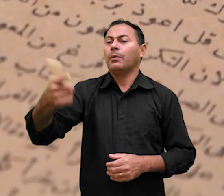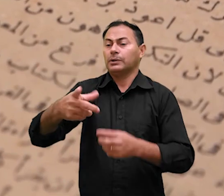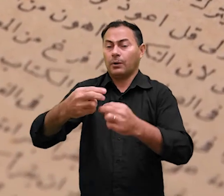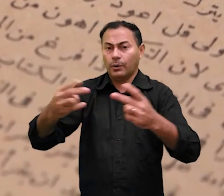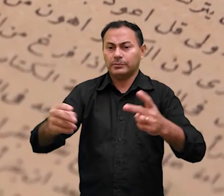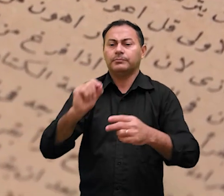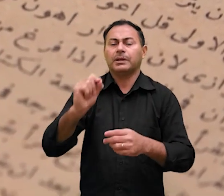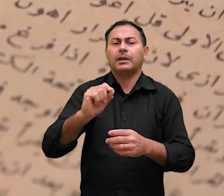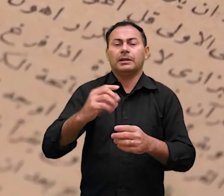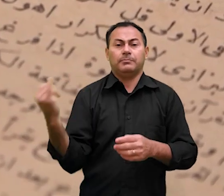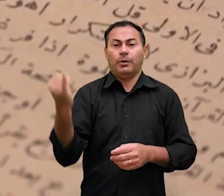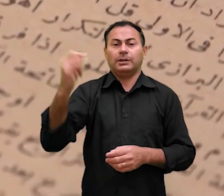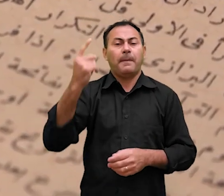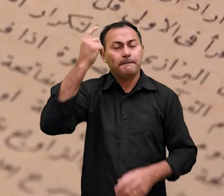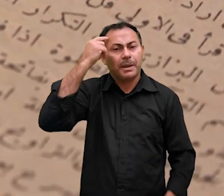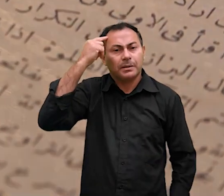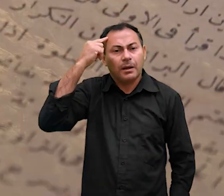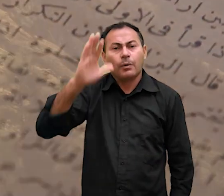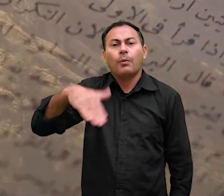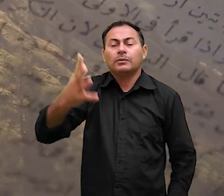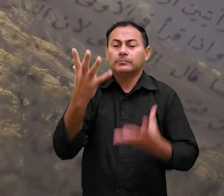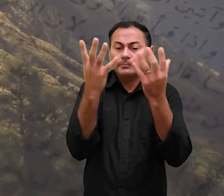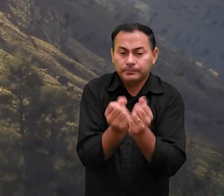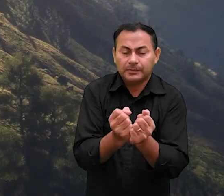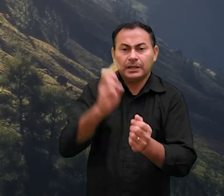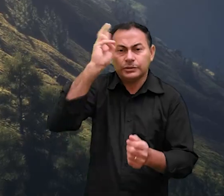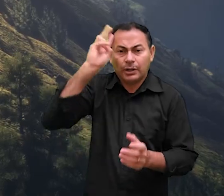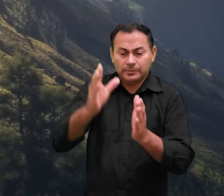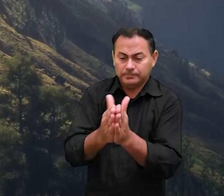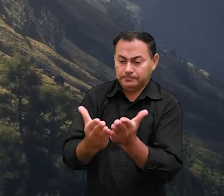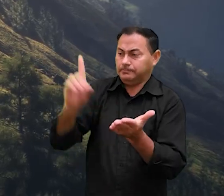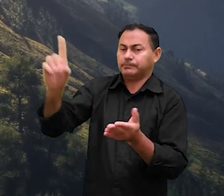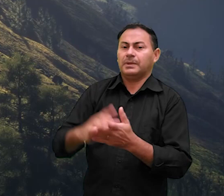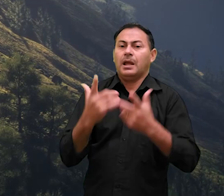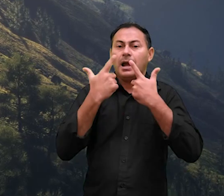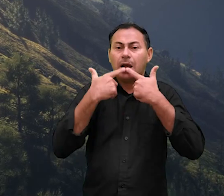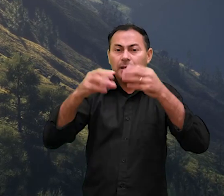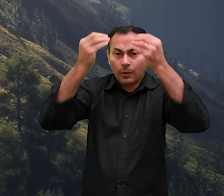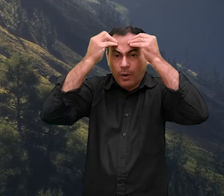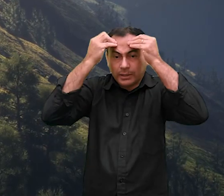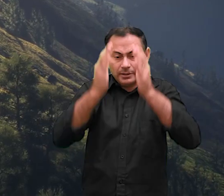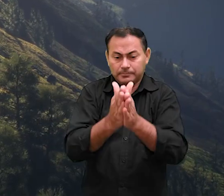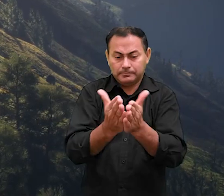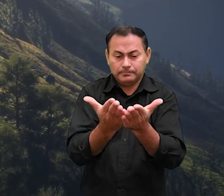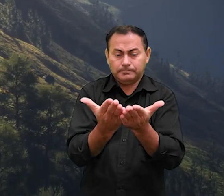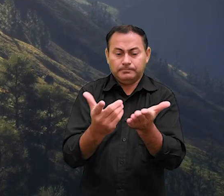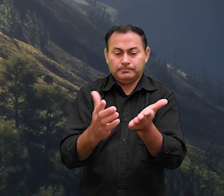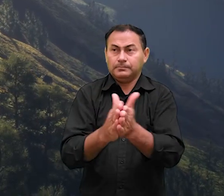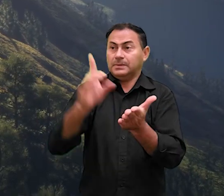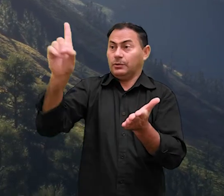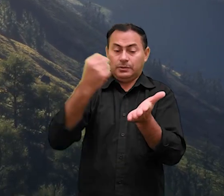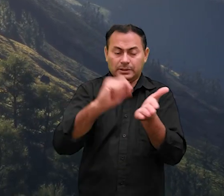Outra coisa em que vale a pena pensar quando consideramos a história da Bíblia é a linguagem na qual a Bíblia foi